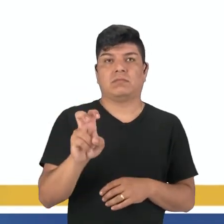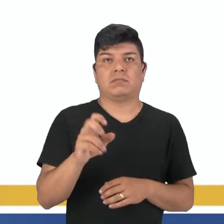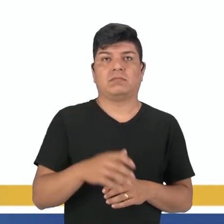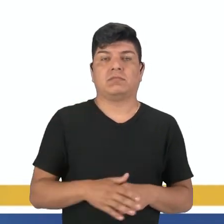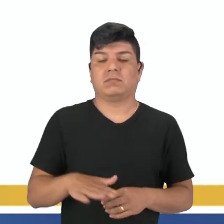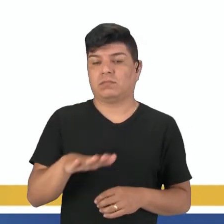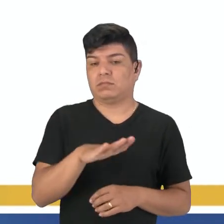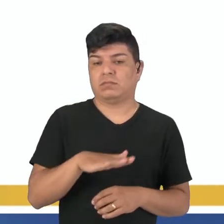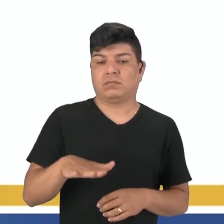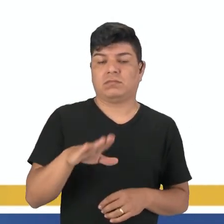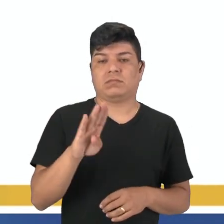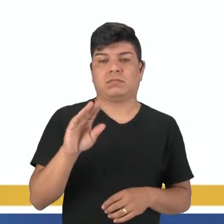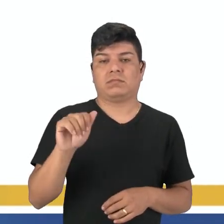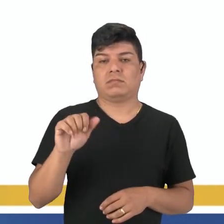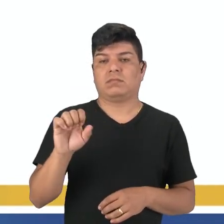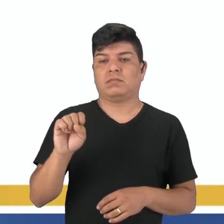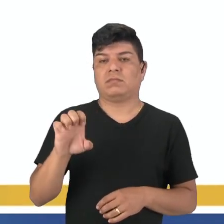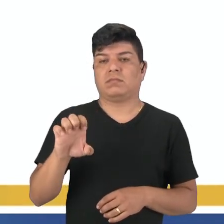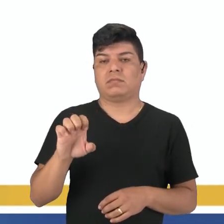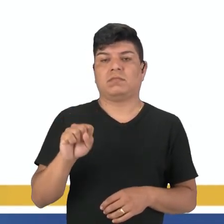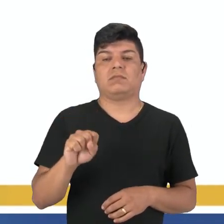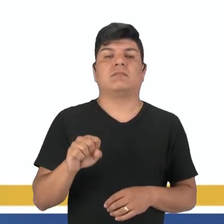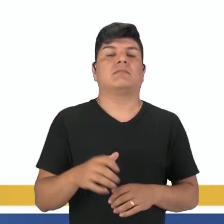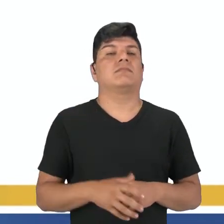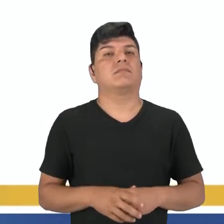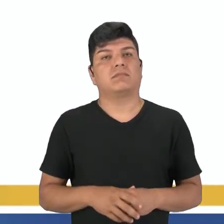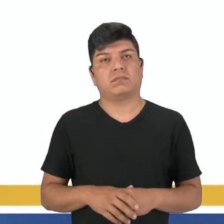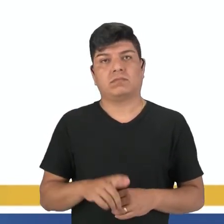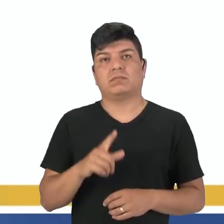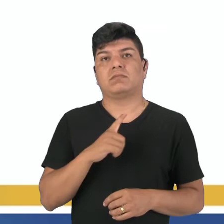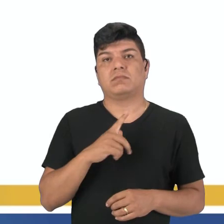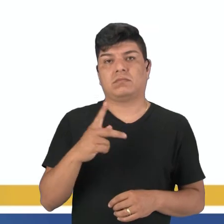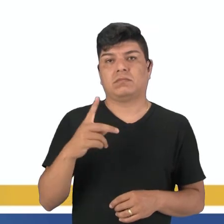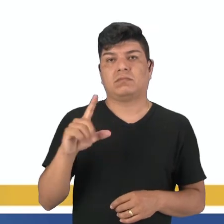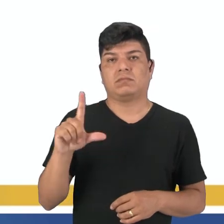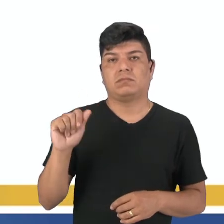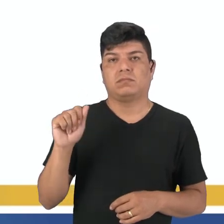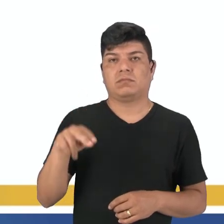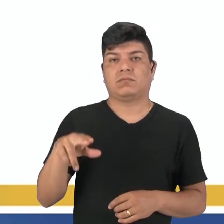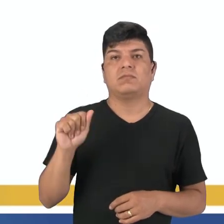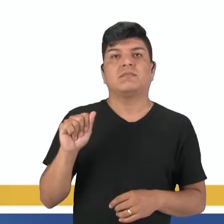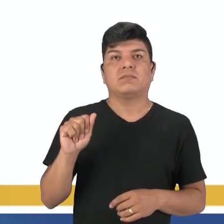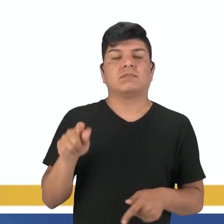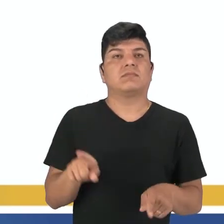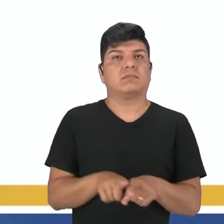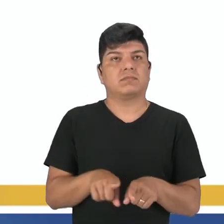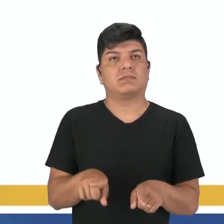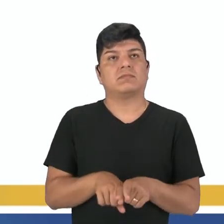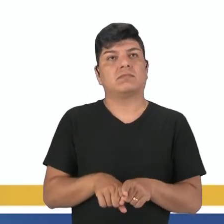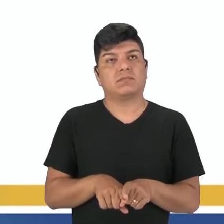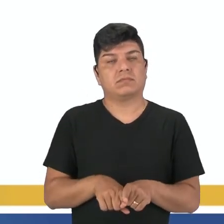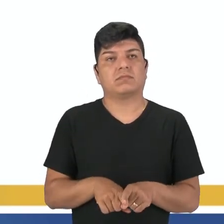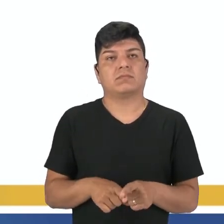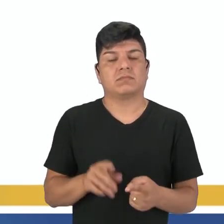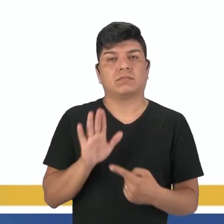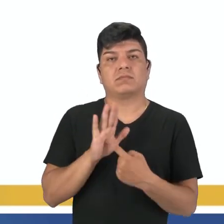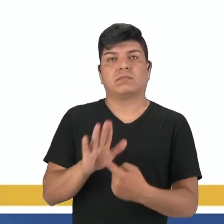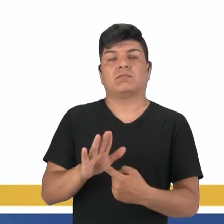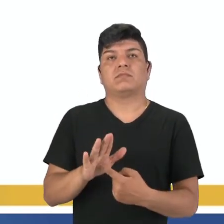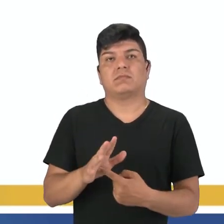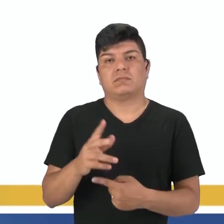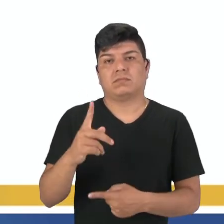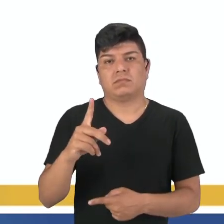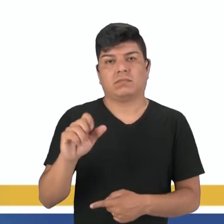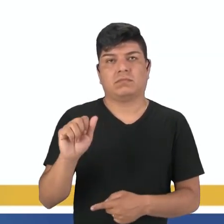a sua base, né? E olha só, a sua planificação, né? Esse daí é um formato